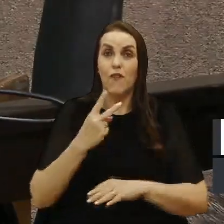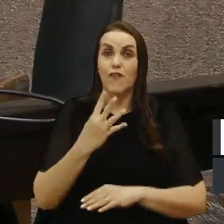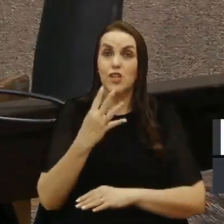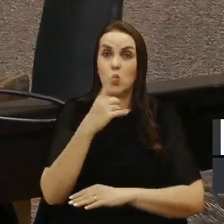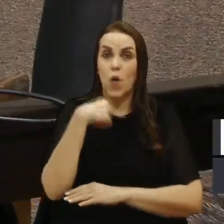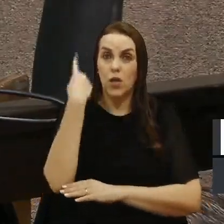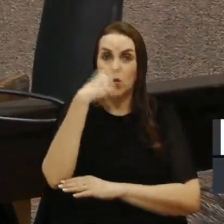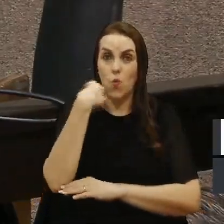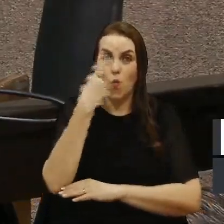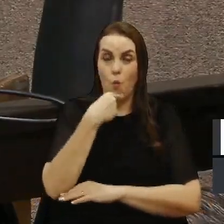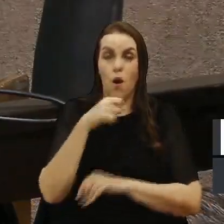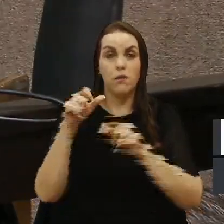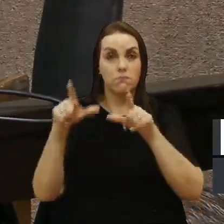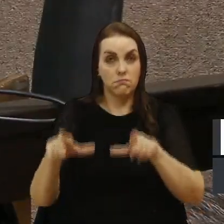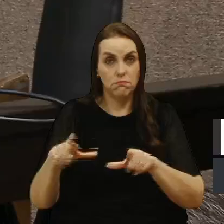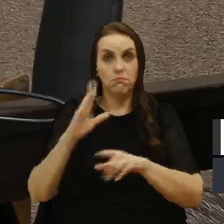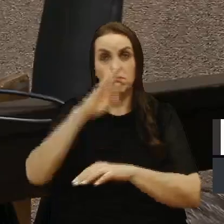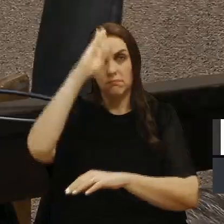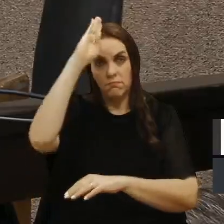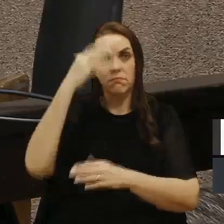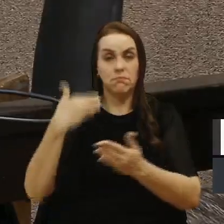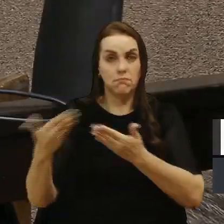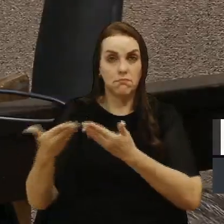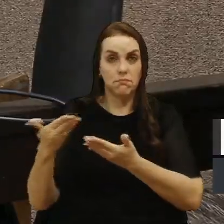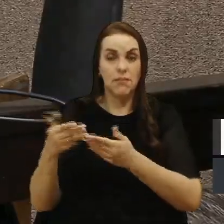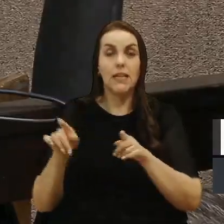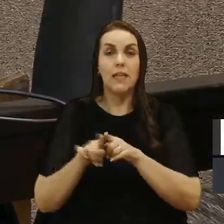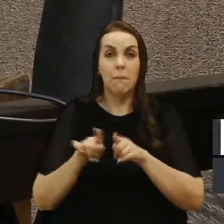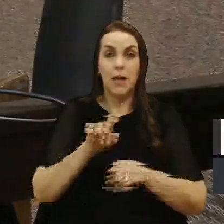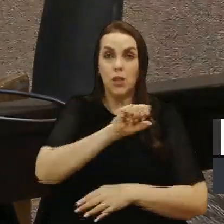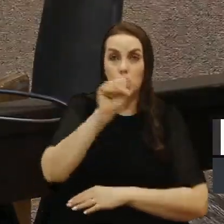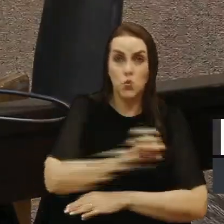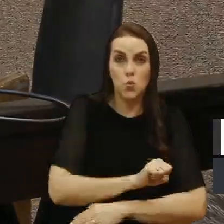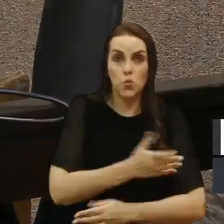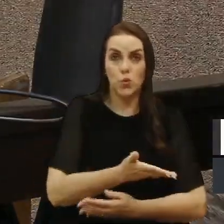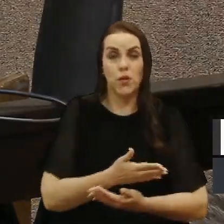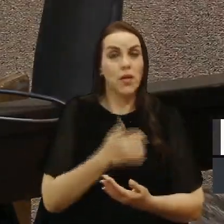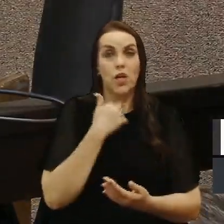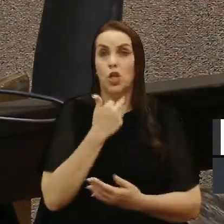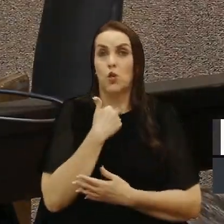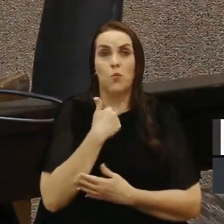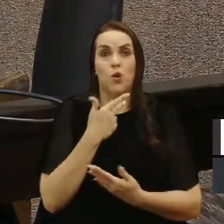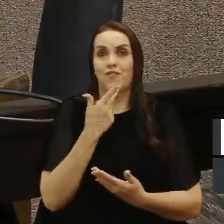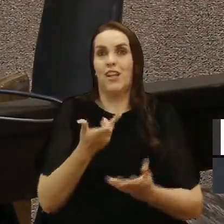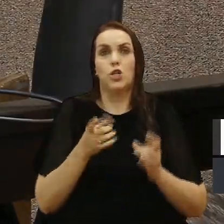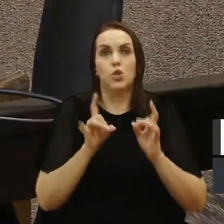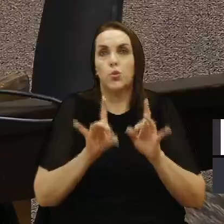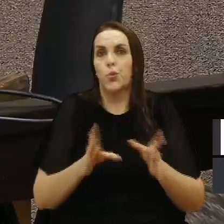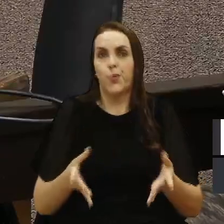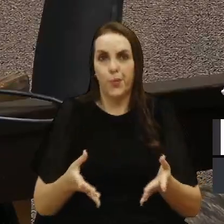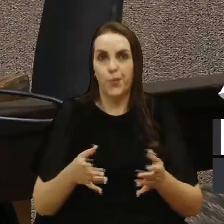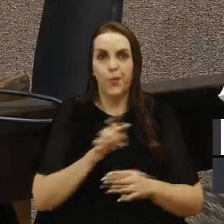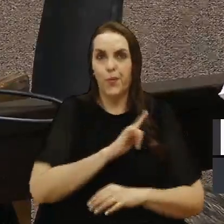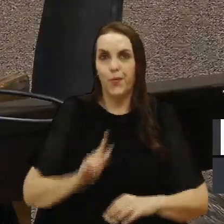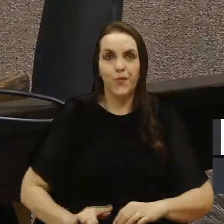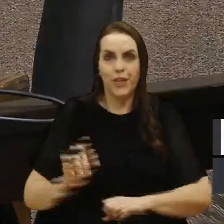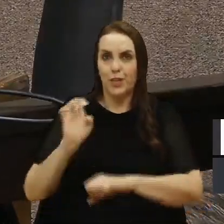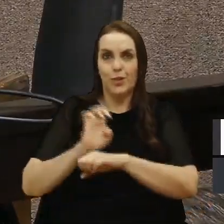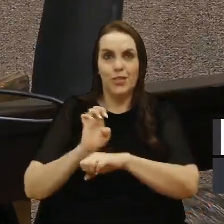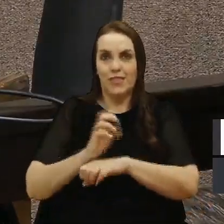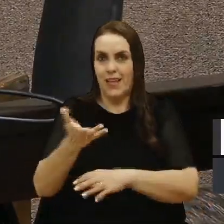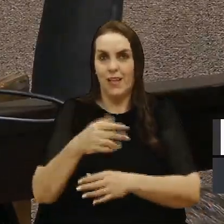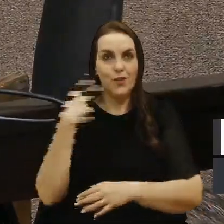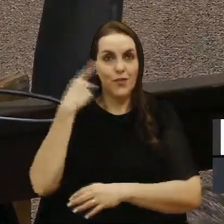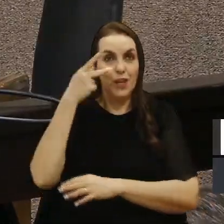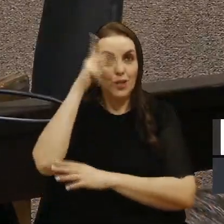dos outros quartéis, quanto da Zona Sul. E aqui a gente não pode deixar só a questão do governo do Estado, como o vereador